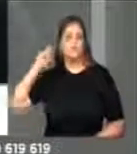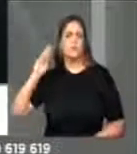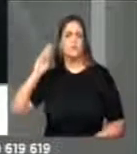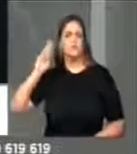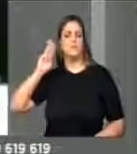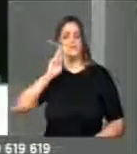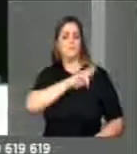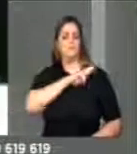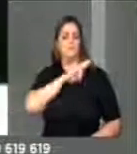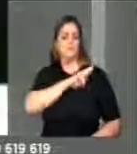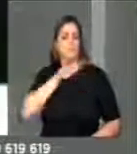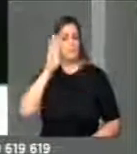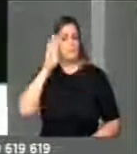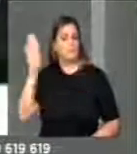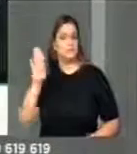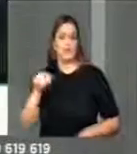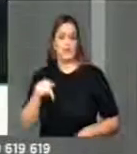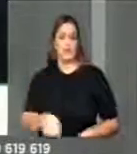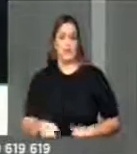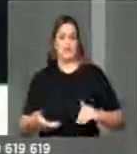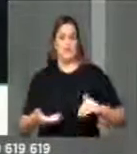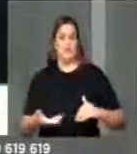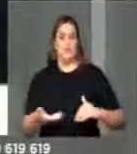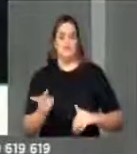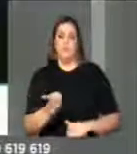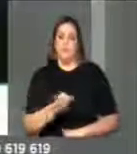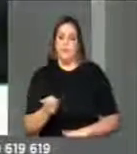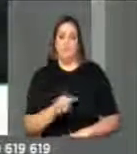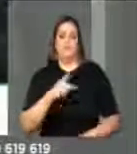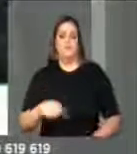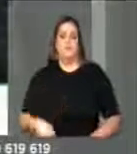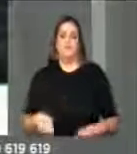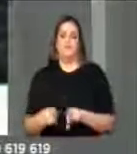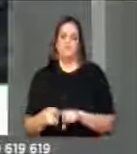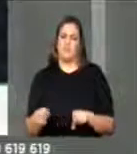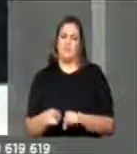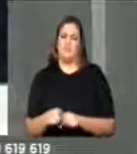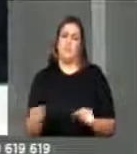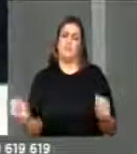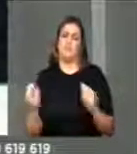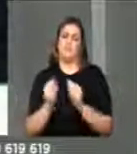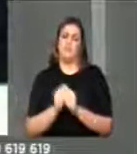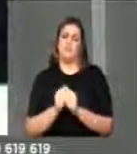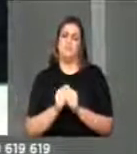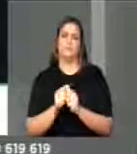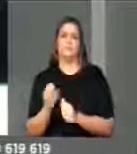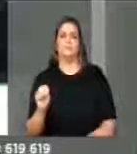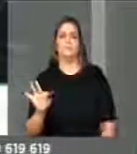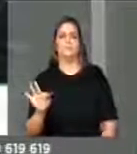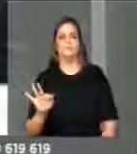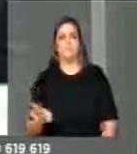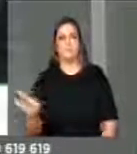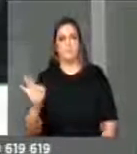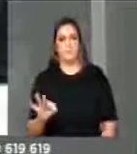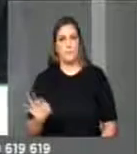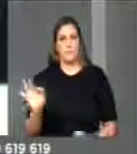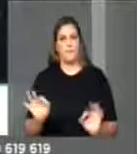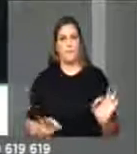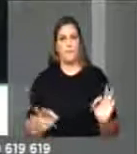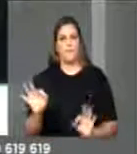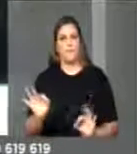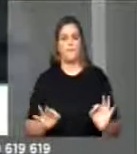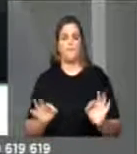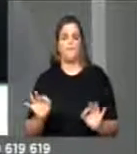da Câmara e do Senado sejam proativos do processo junto com o Supremo, a reconstrução da